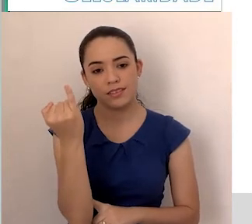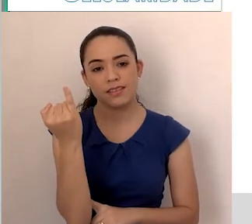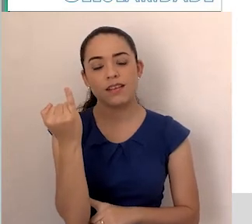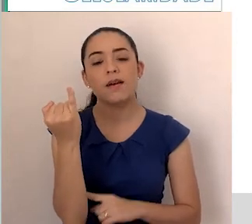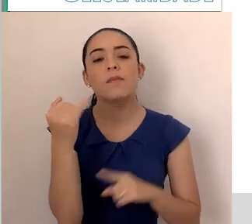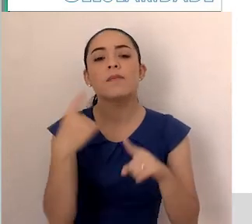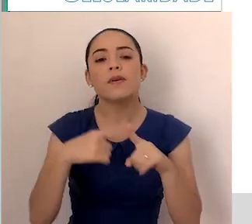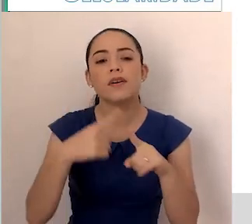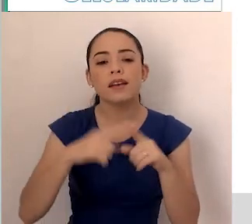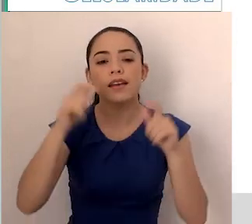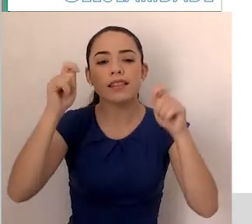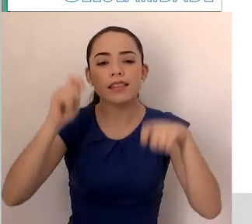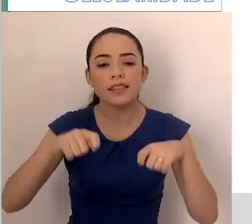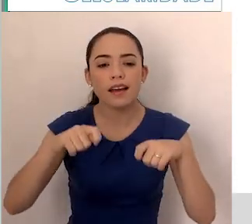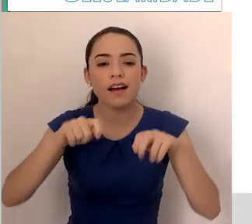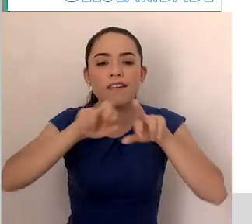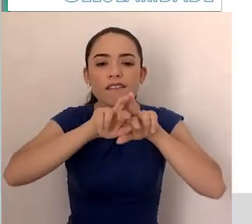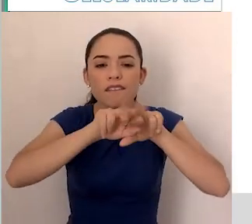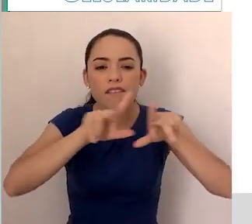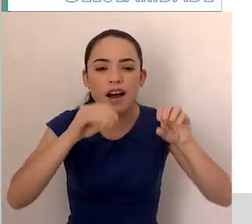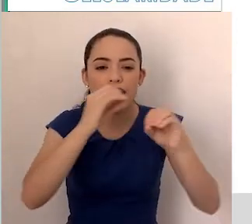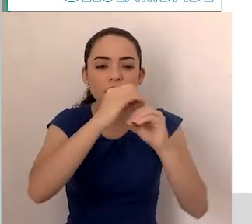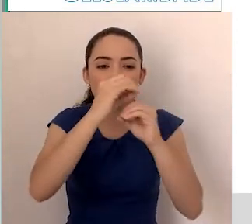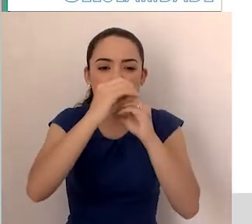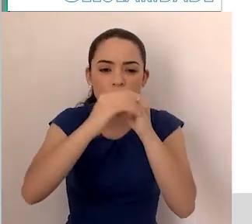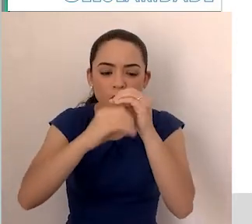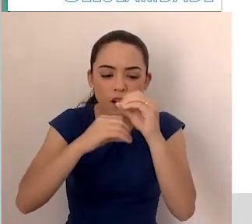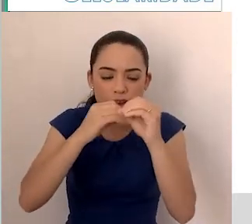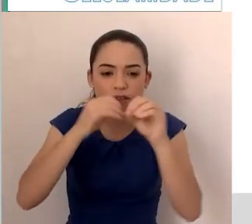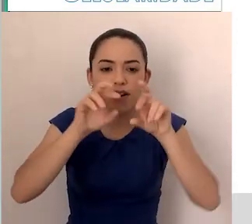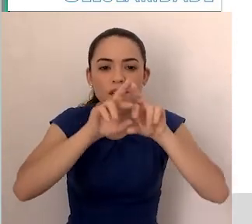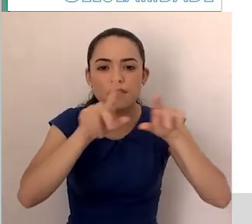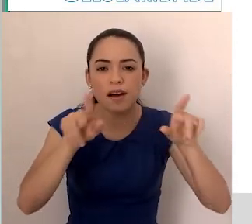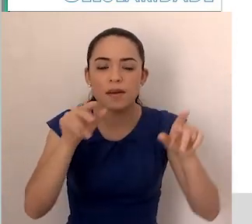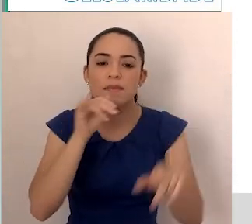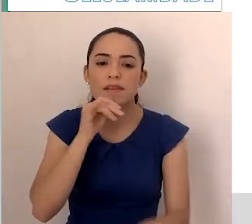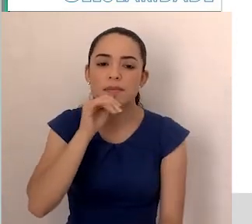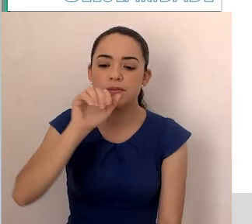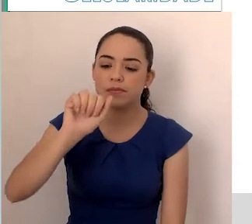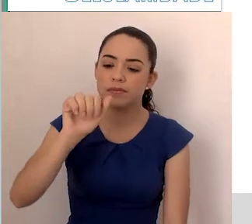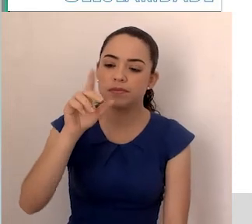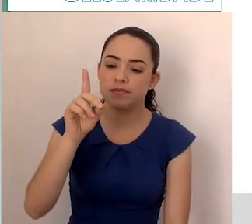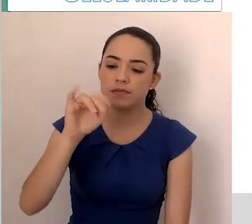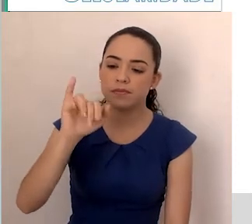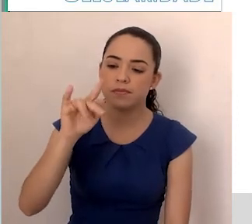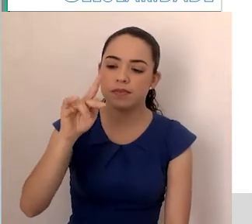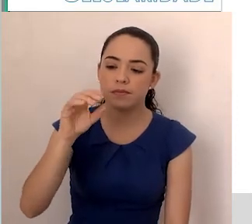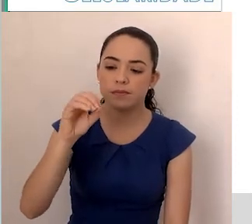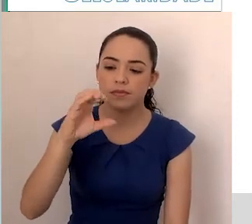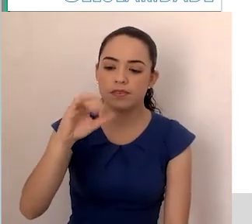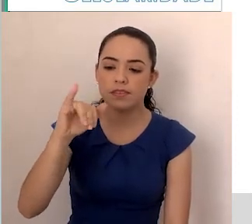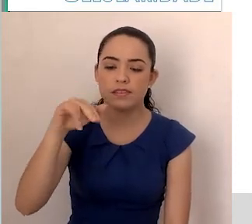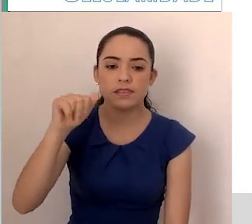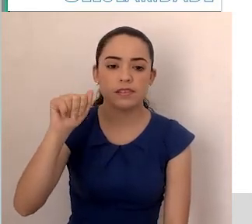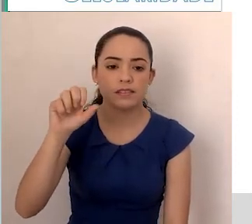por secretar e expressar um amplo espectro de moléculas ativas, como as adipocinas.